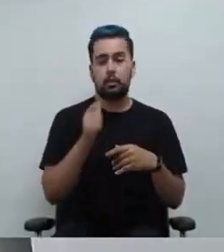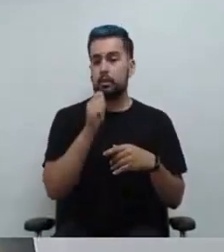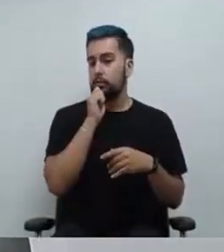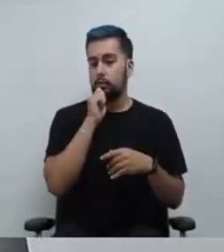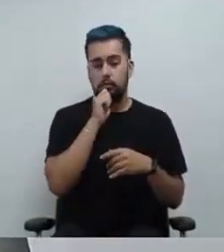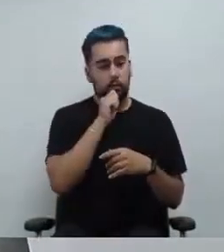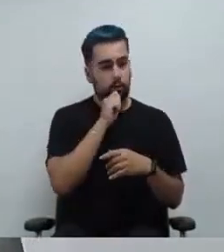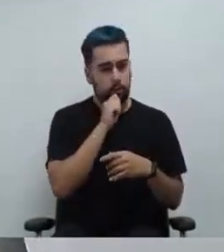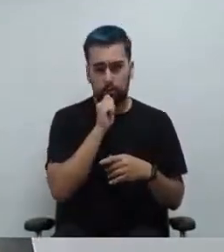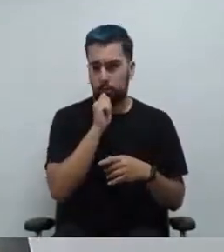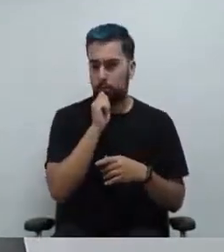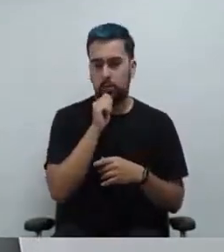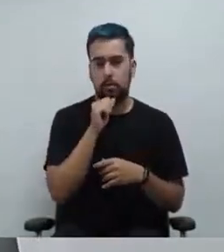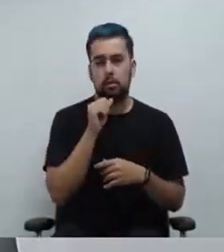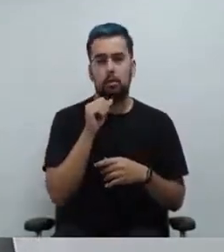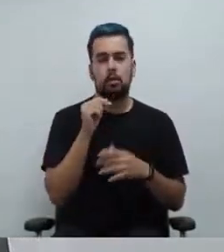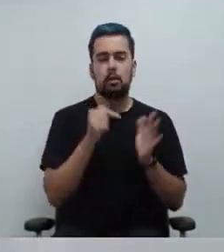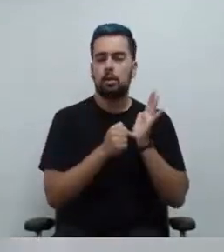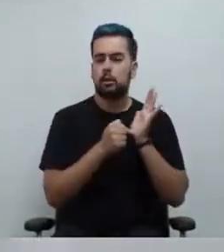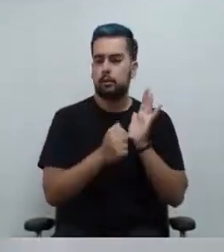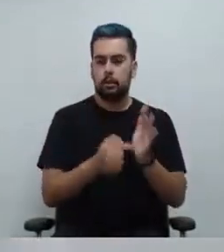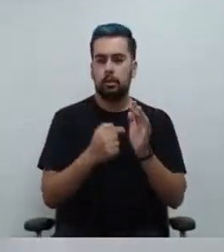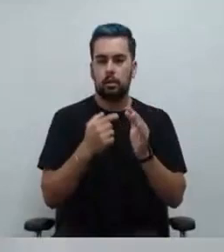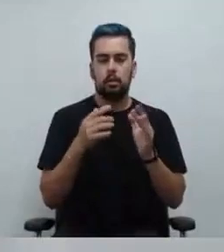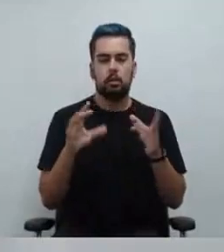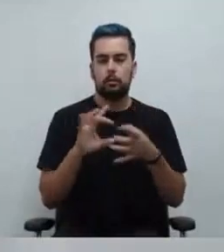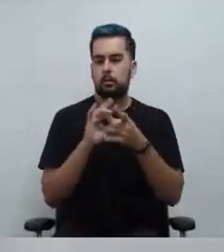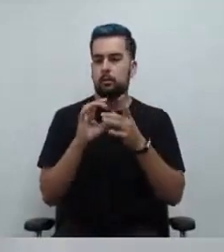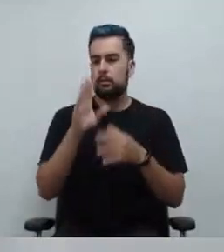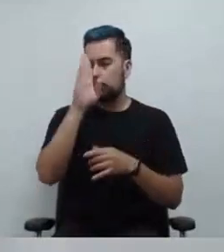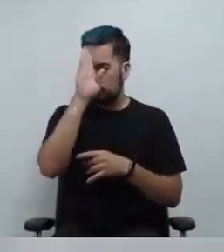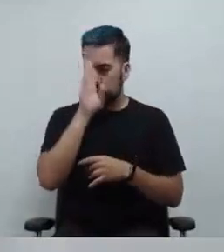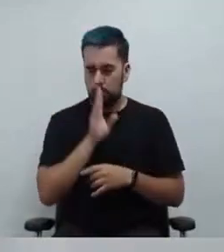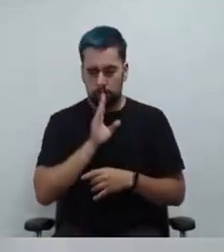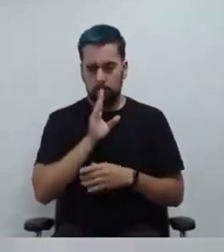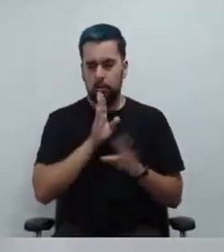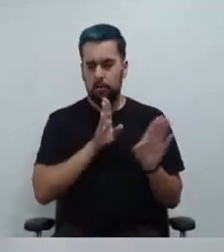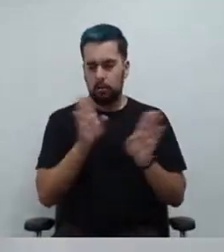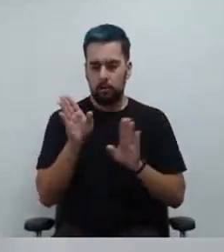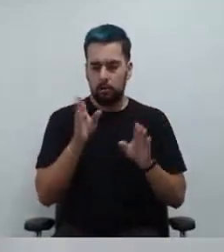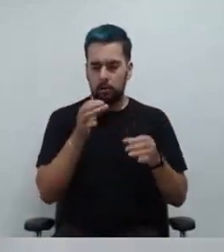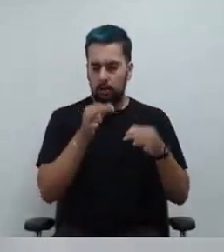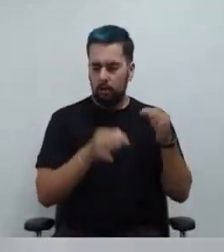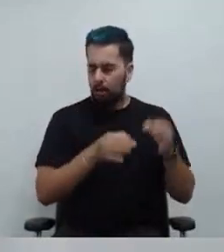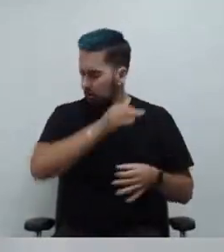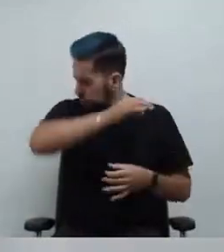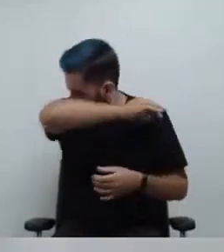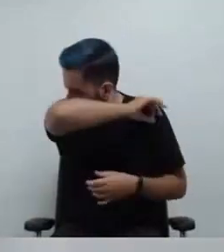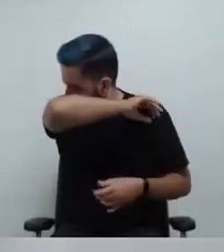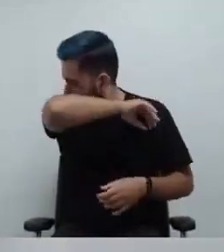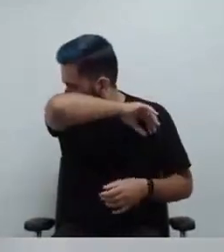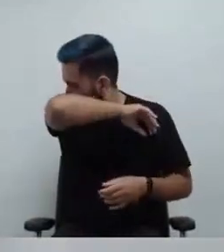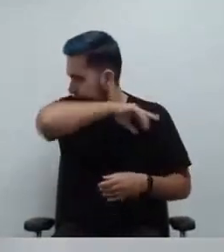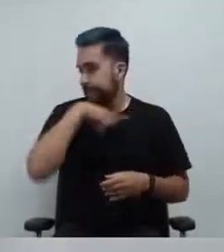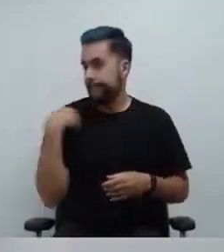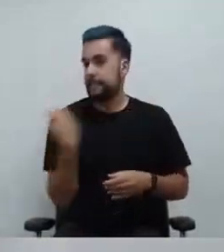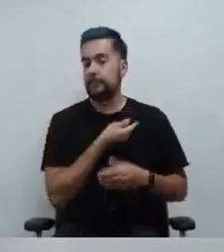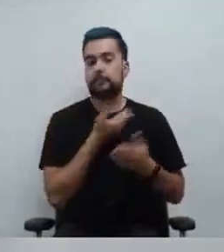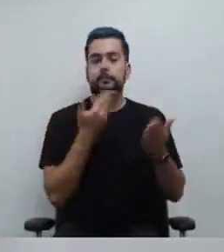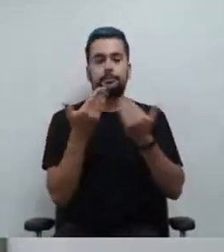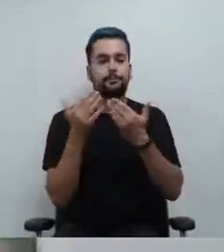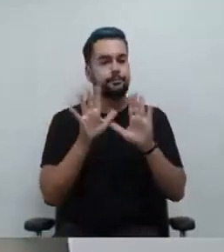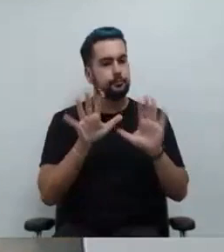envolvendo gratuidade de justiça ou alguma coisa assim, mas não houve indeferimento da liminar. É isso que conversávamos, não é? É só